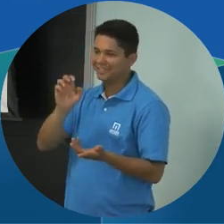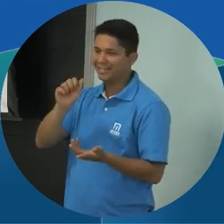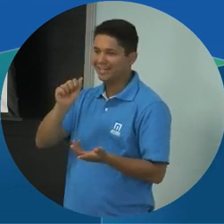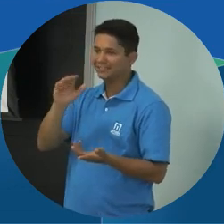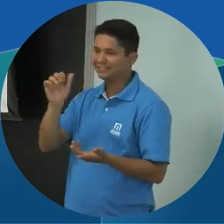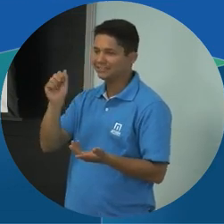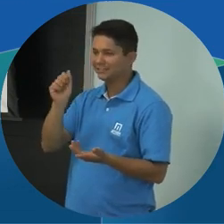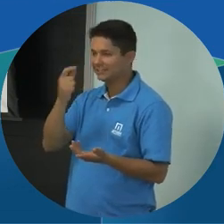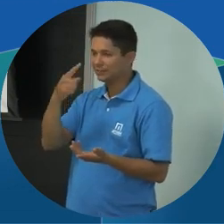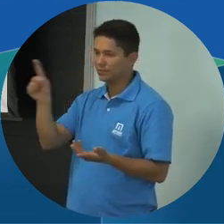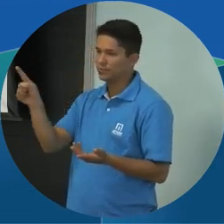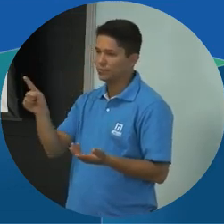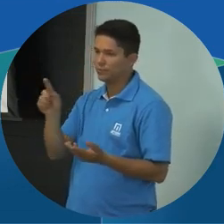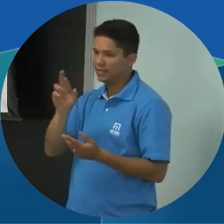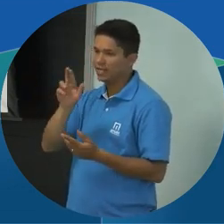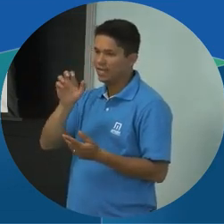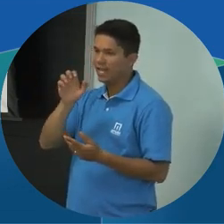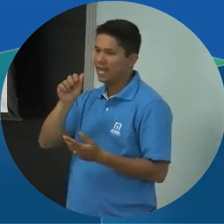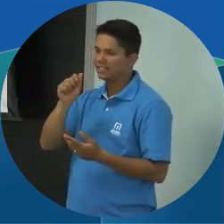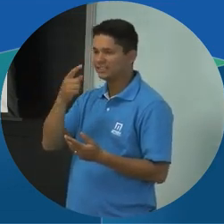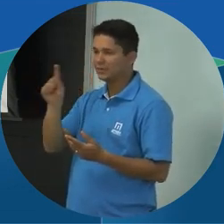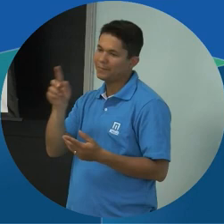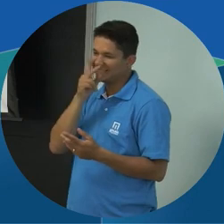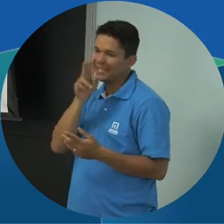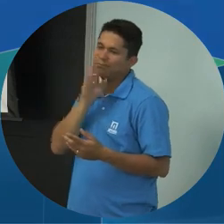falou que quando você aplica, né,